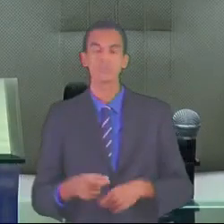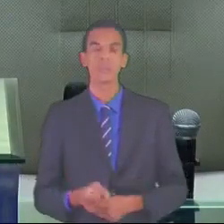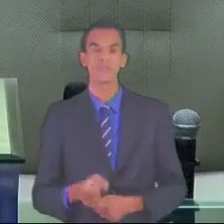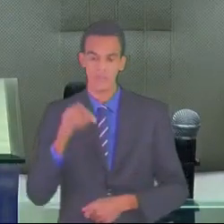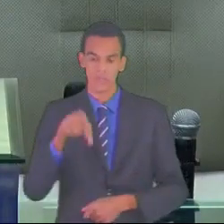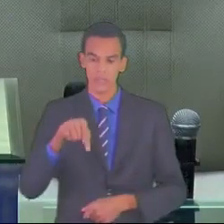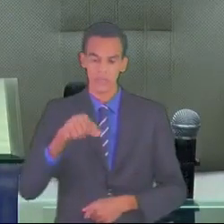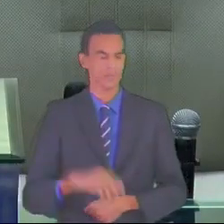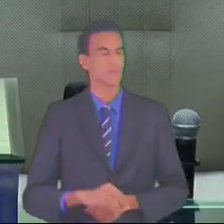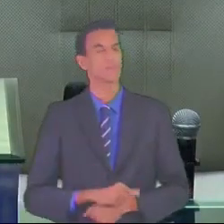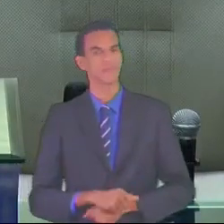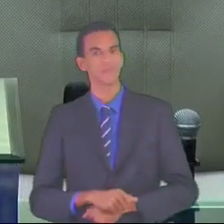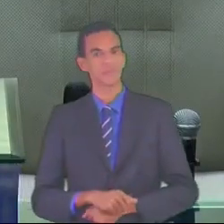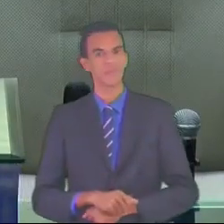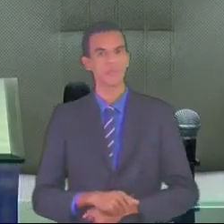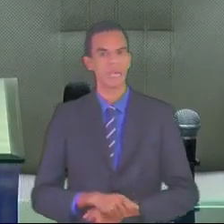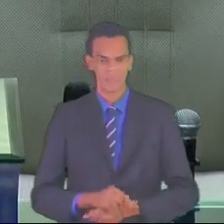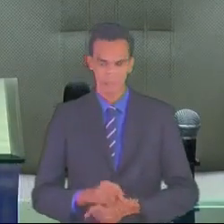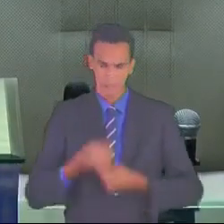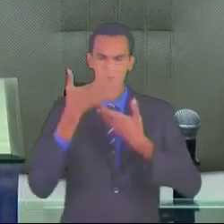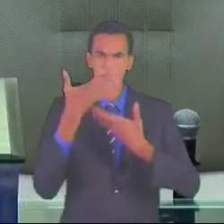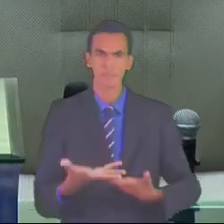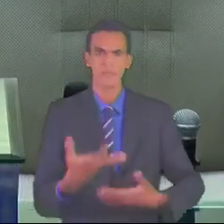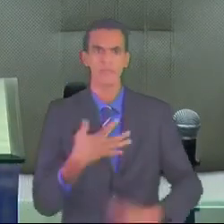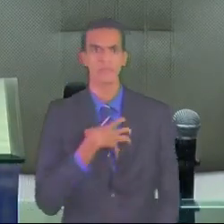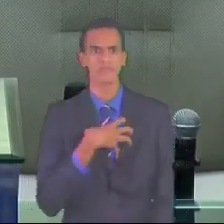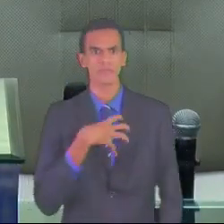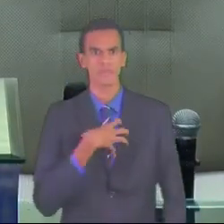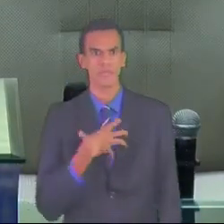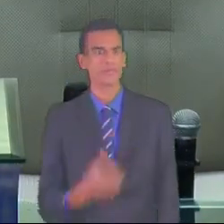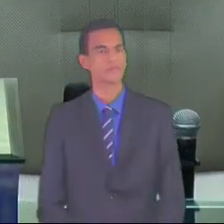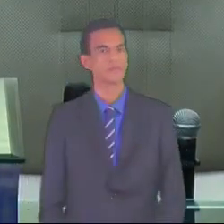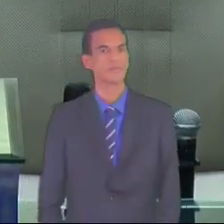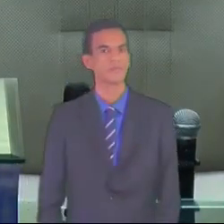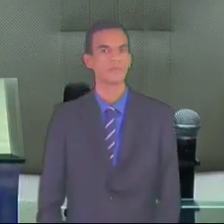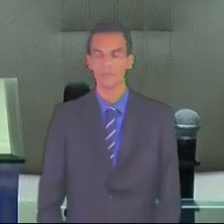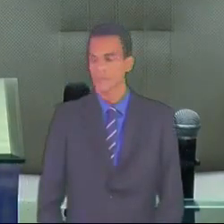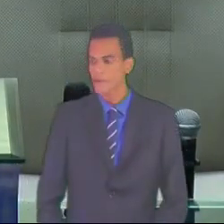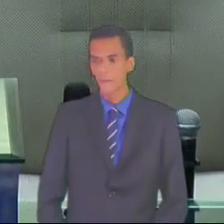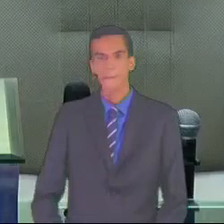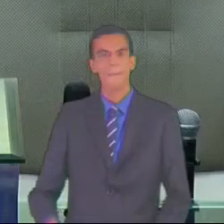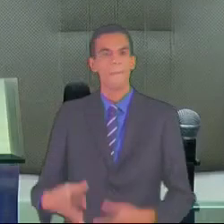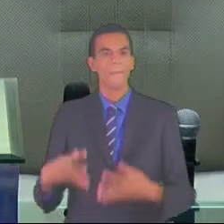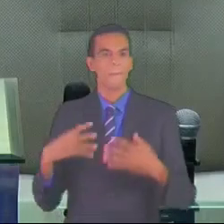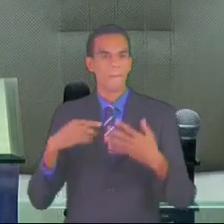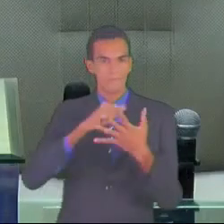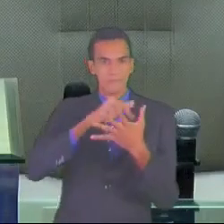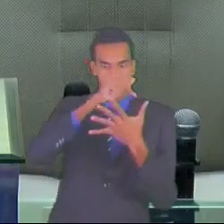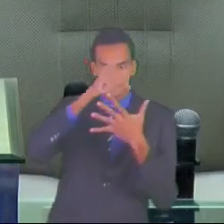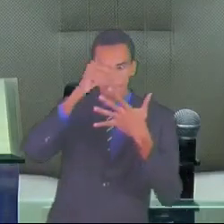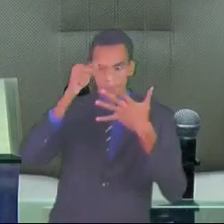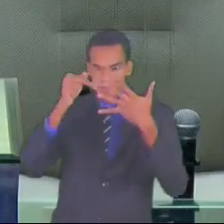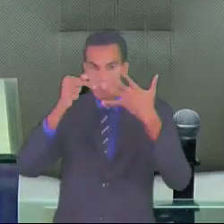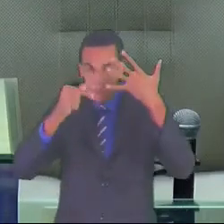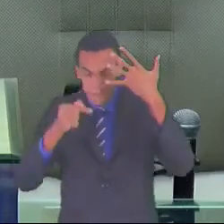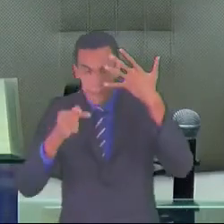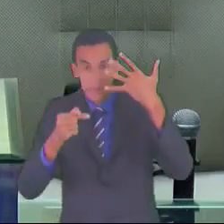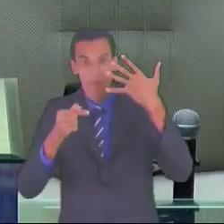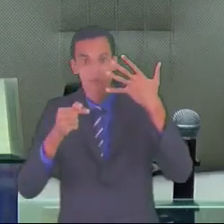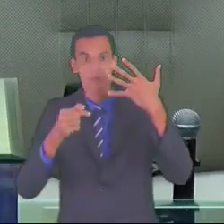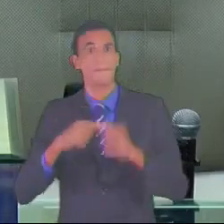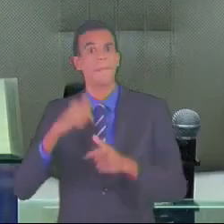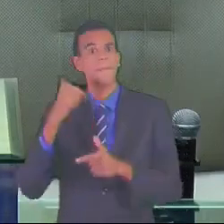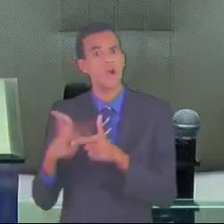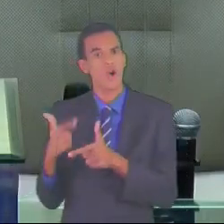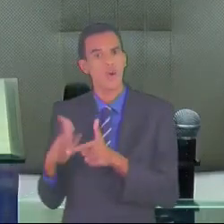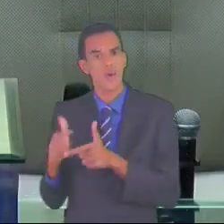púlpito, e essas pessoas se expressarem o que sente, era muita coisa. Problemas com filhos, problema